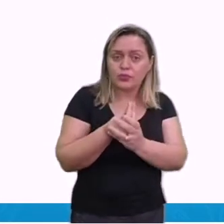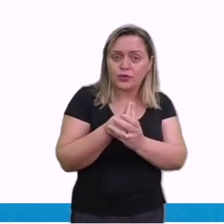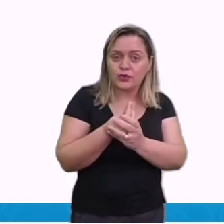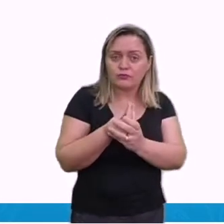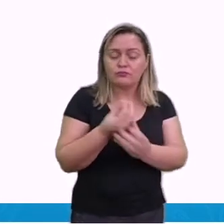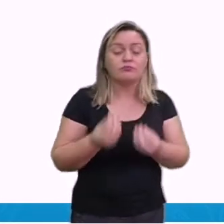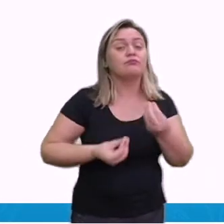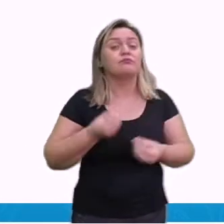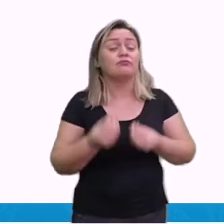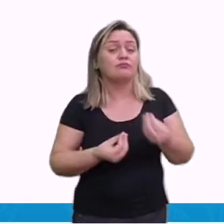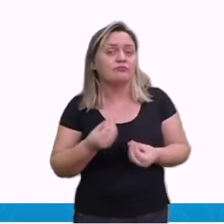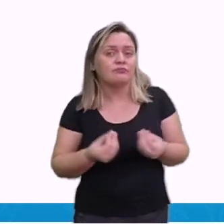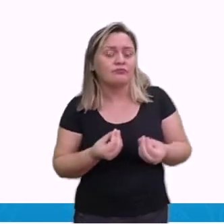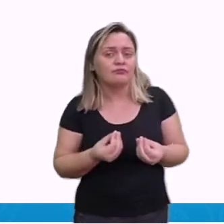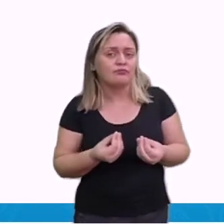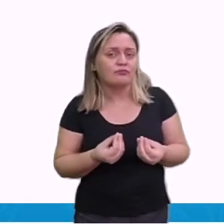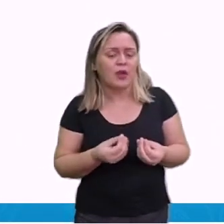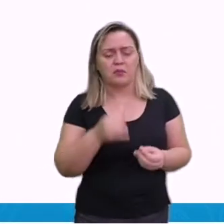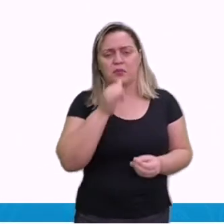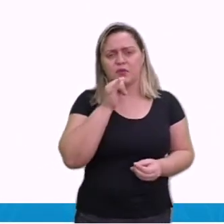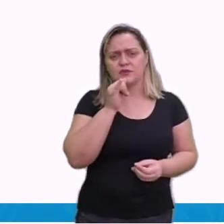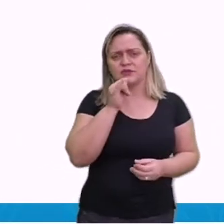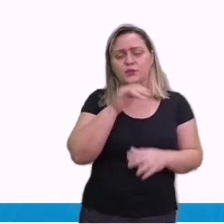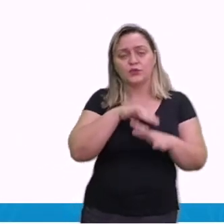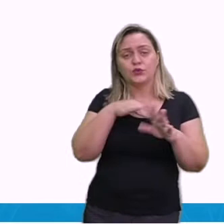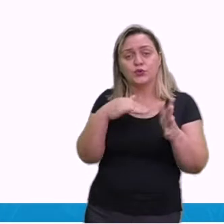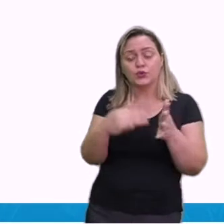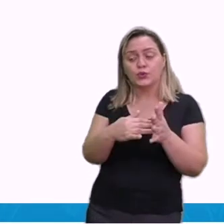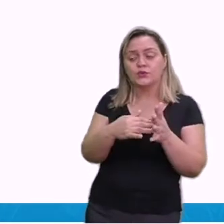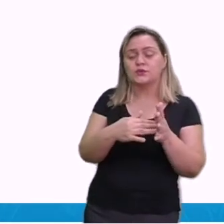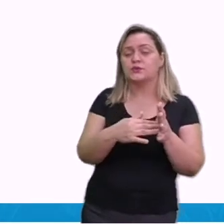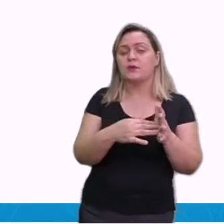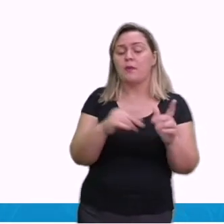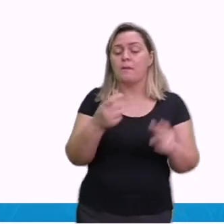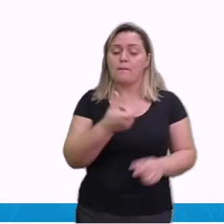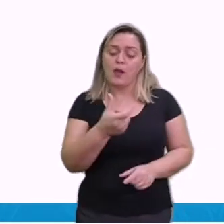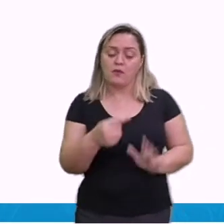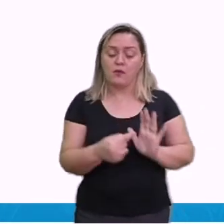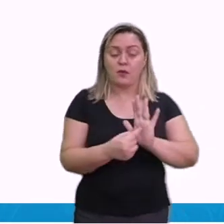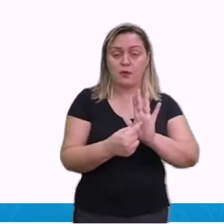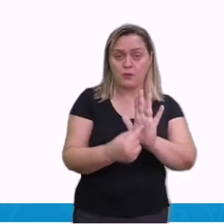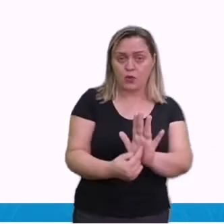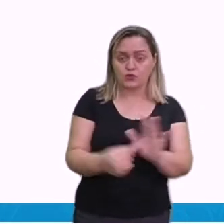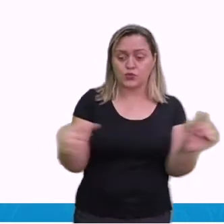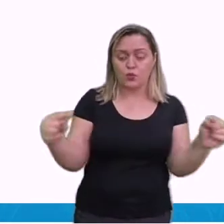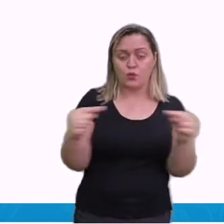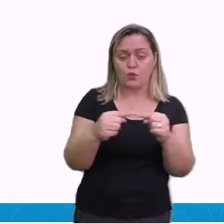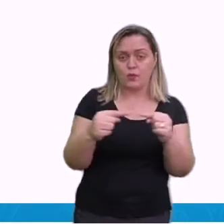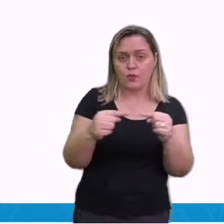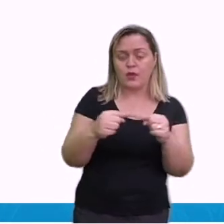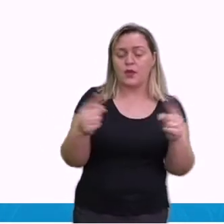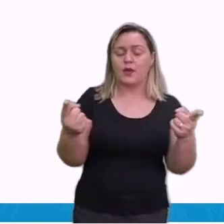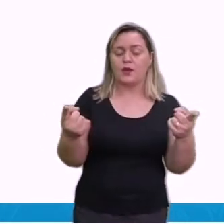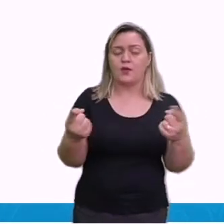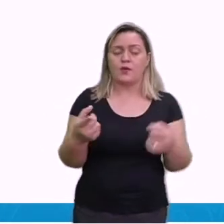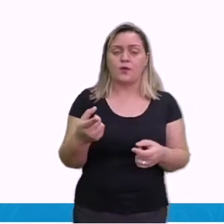as palavras que se referem à casa, eu vou passar para o plural também. Então, olha lá.